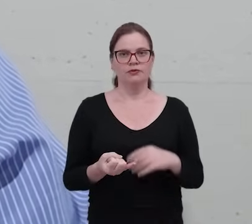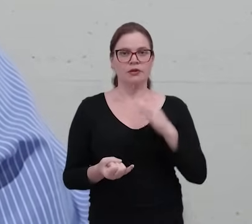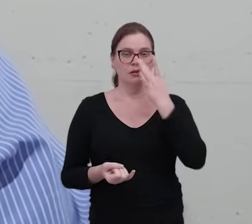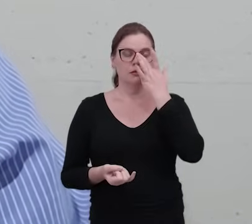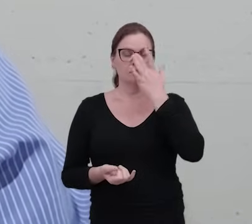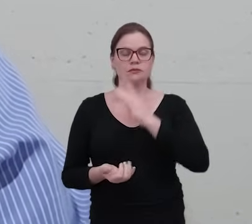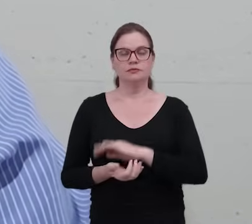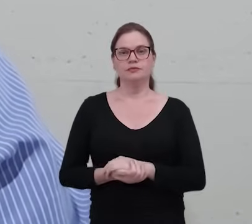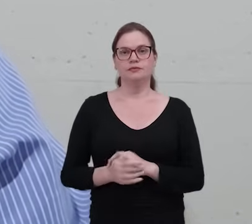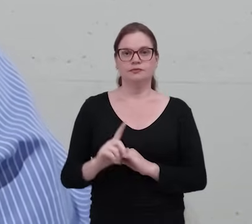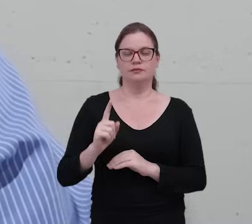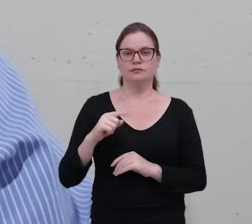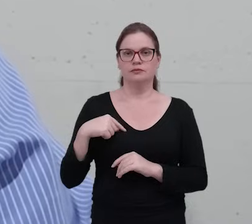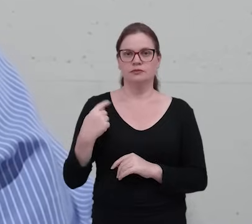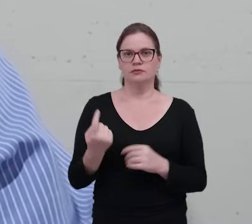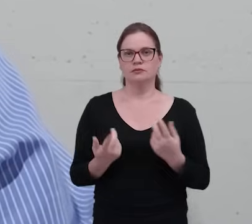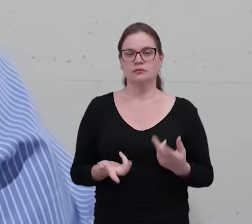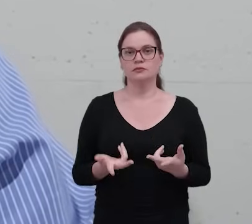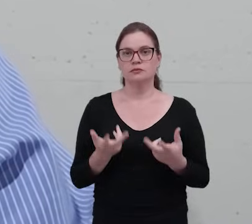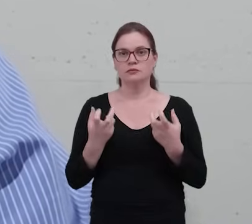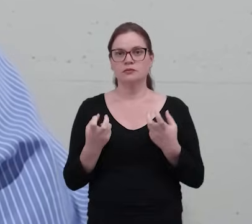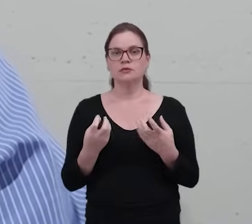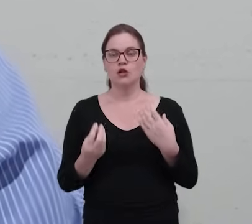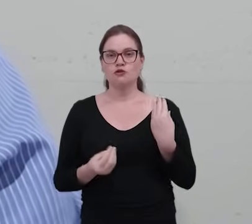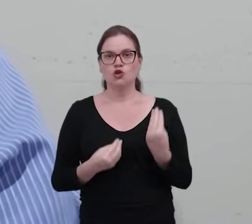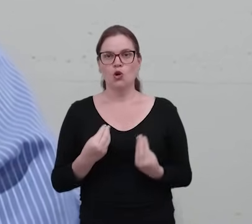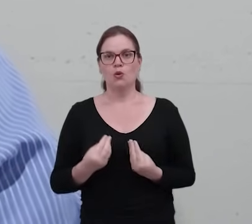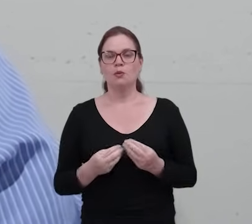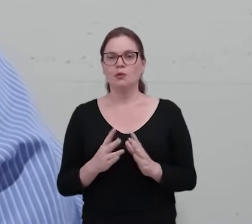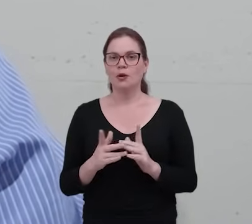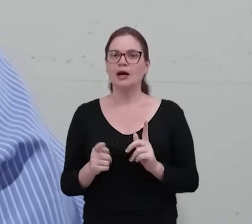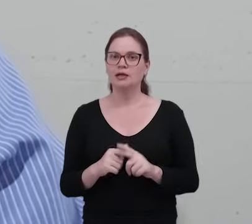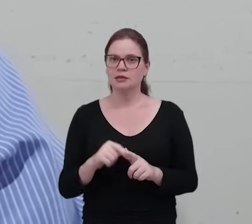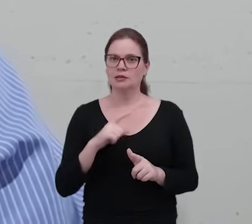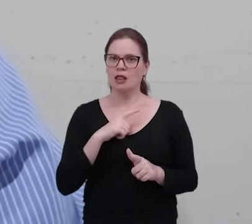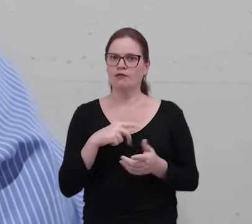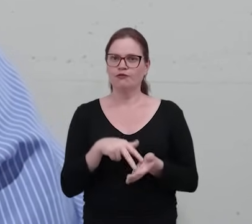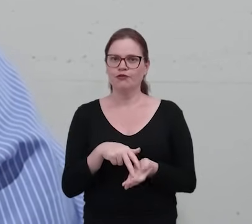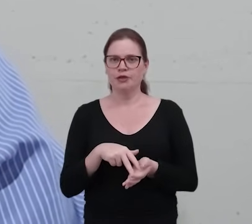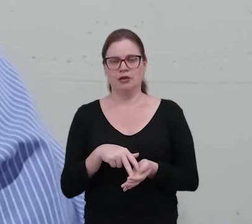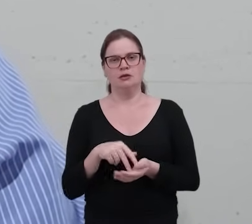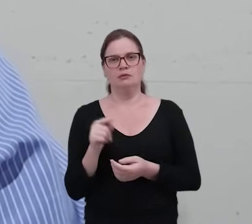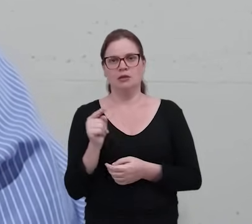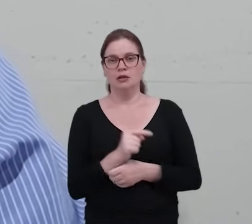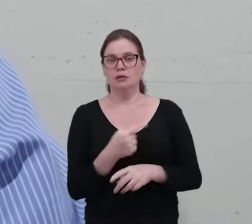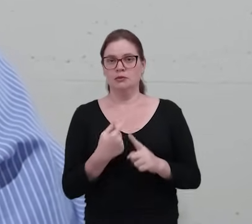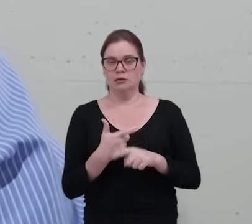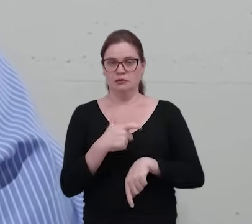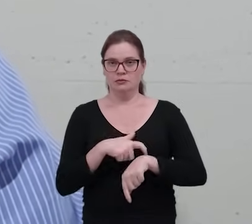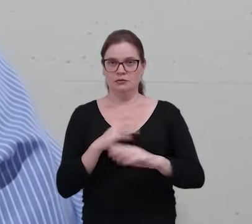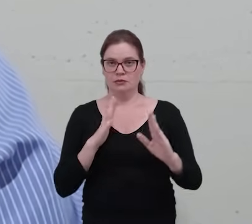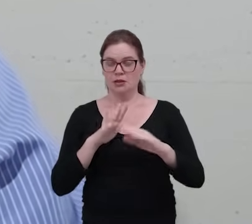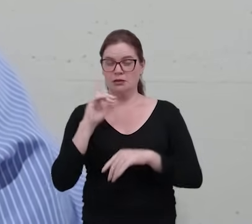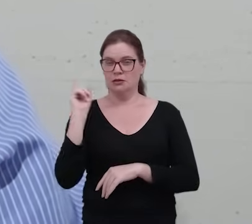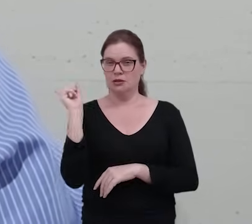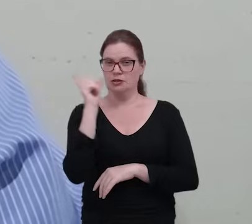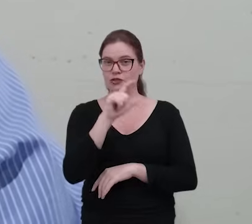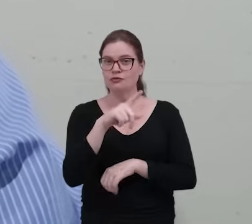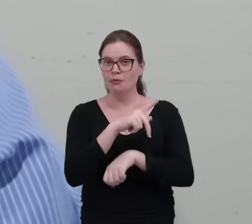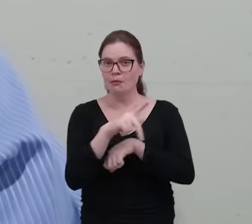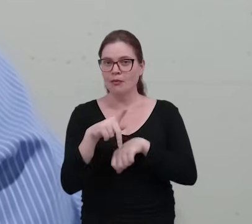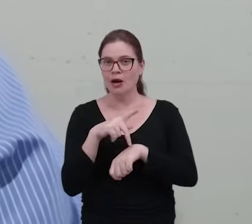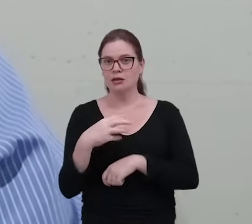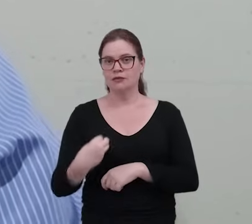nós vemos isso na solidez da igreja, que em momentos de luta, momentos